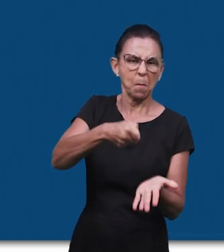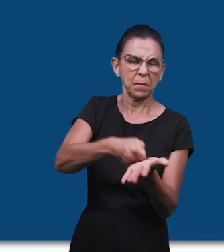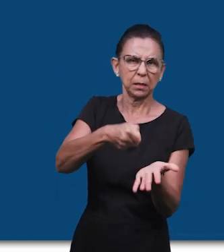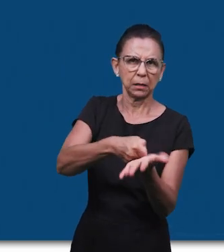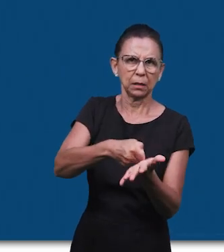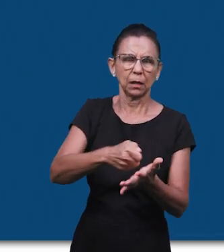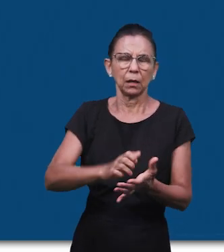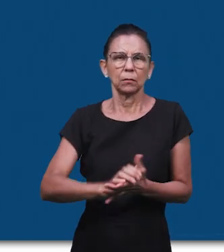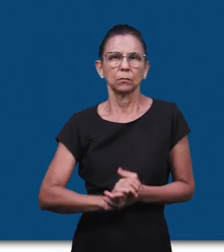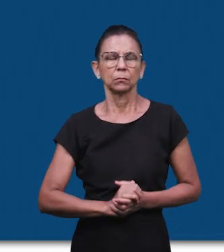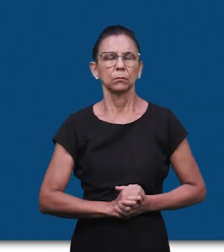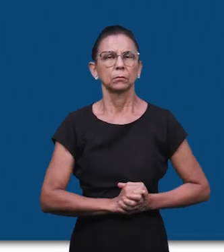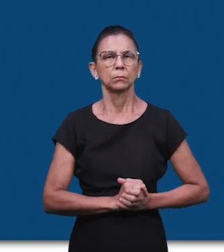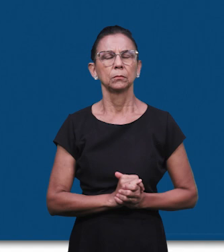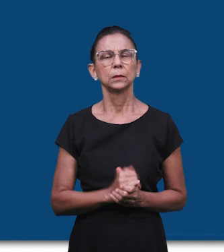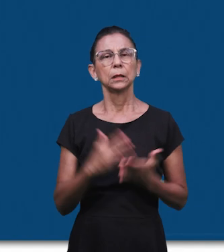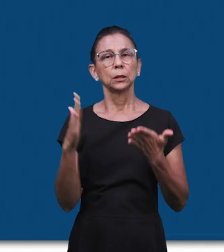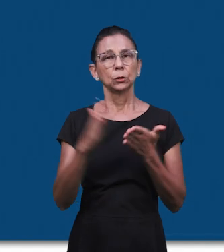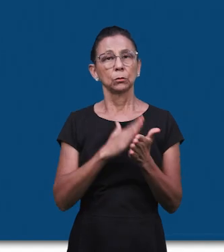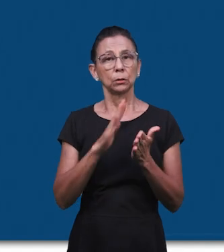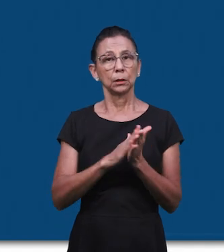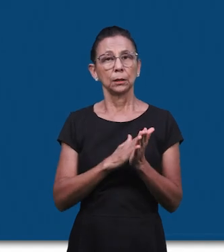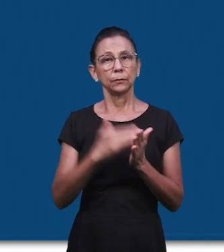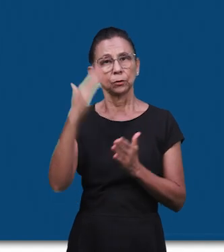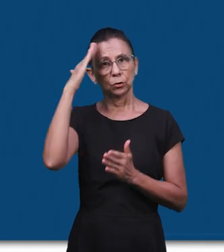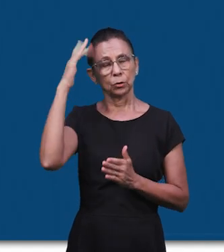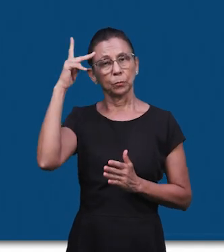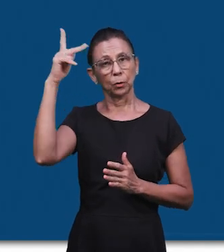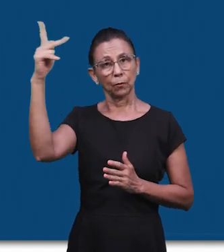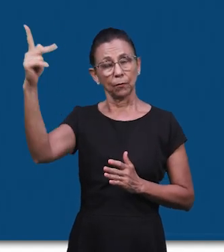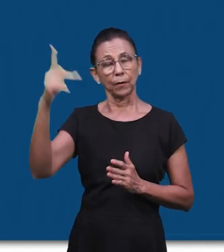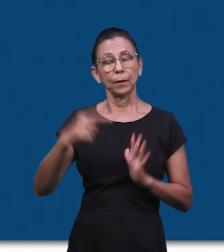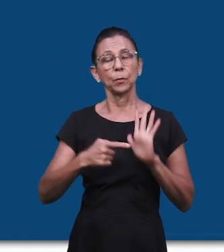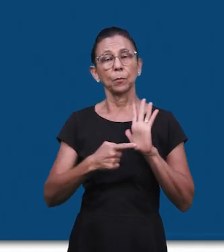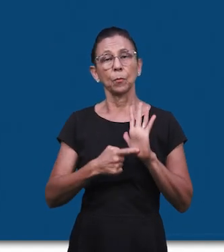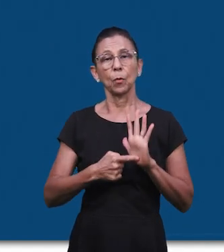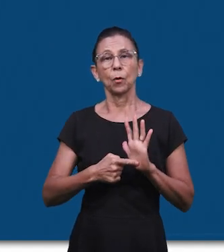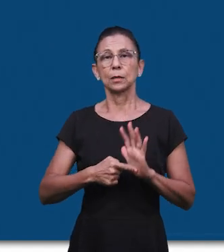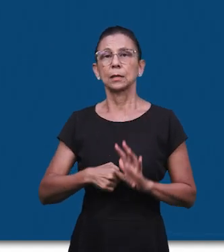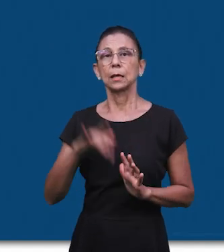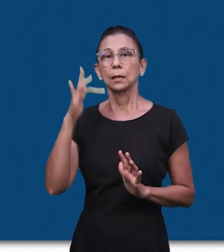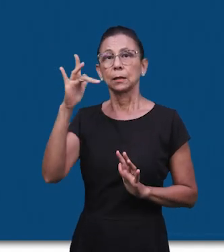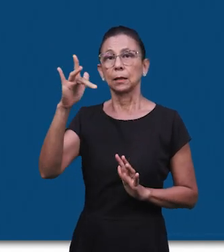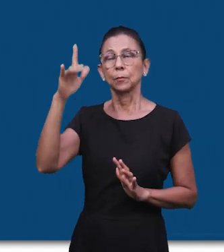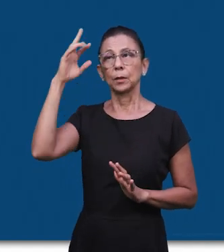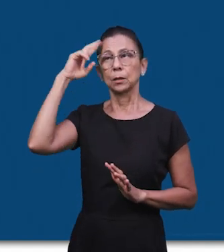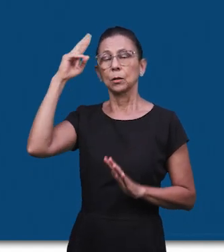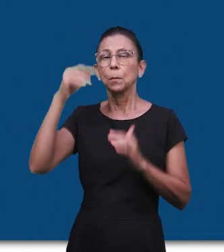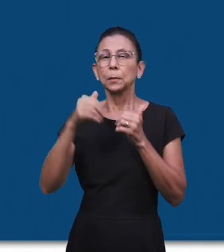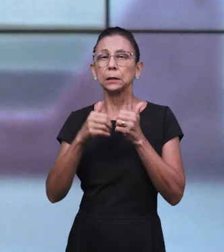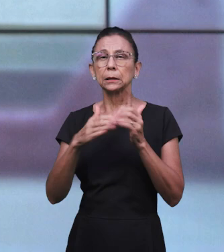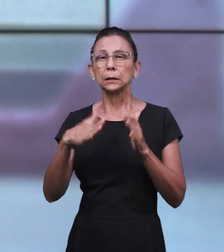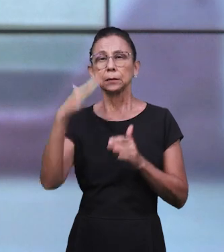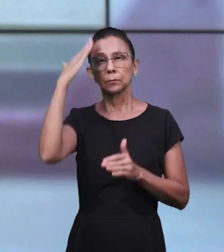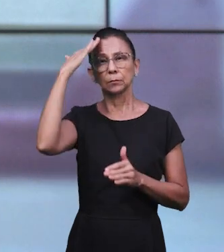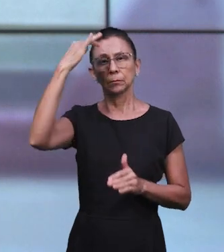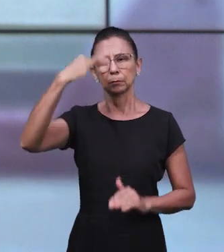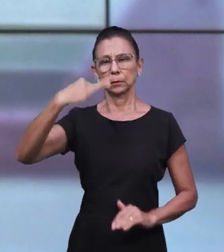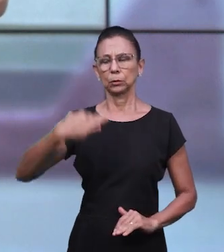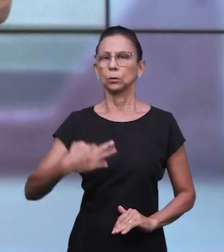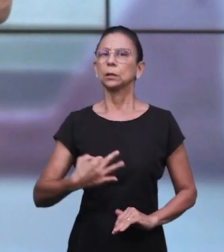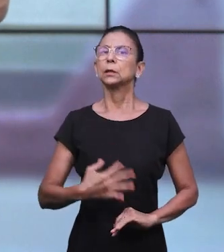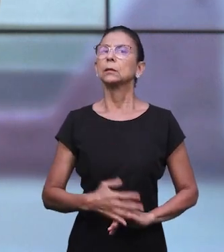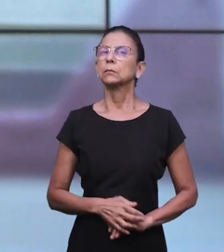está escrito no livro de Provérbios, o temor do Senhor é o princípio da sabedoria. Vamos